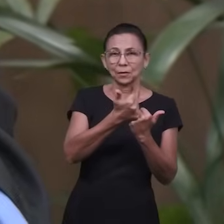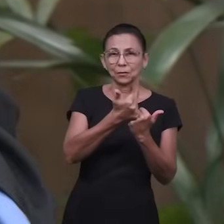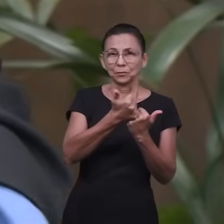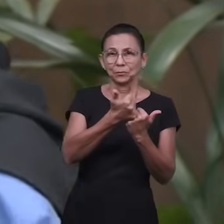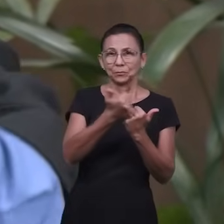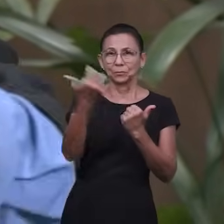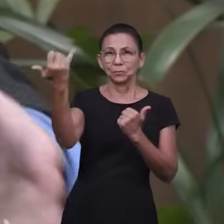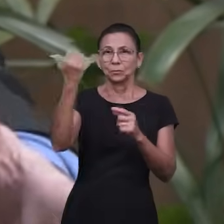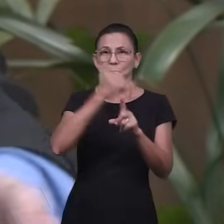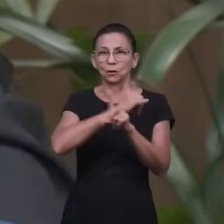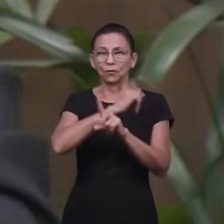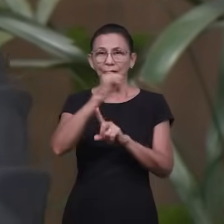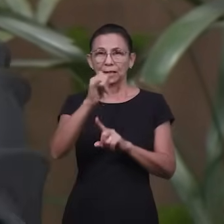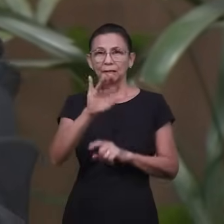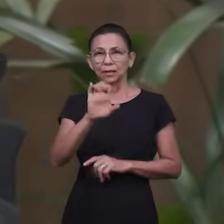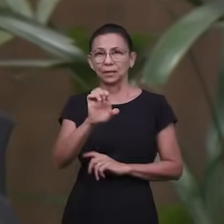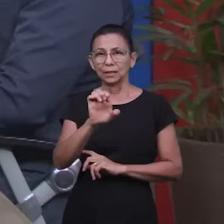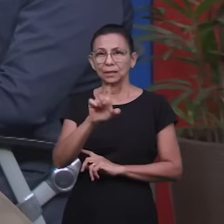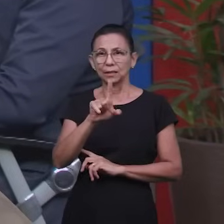palavra ali: